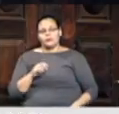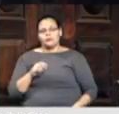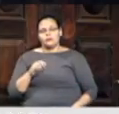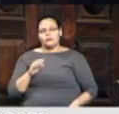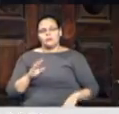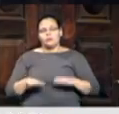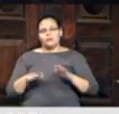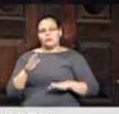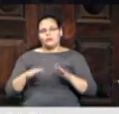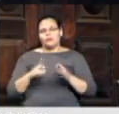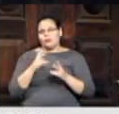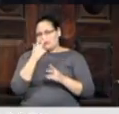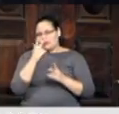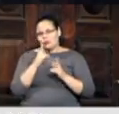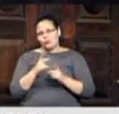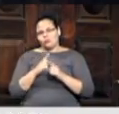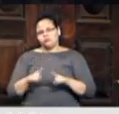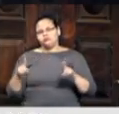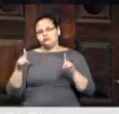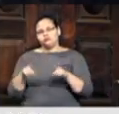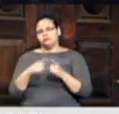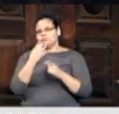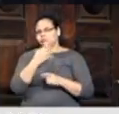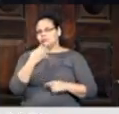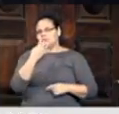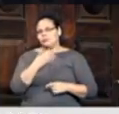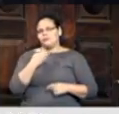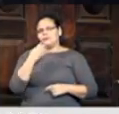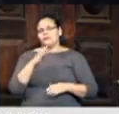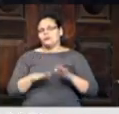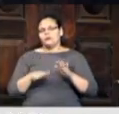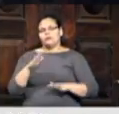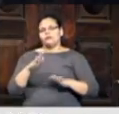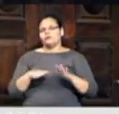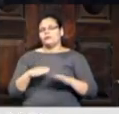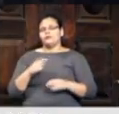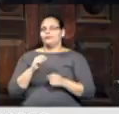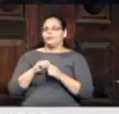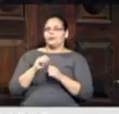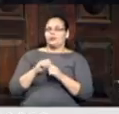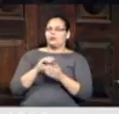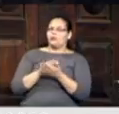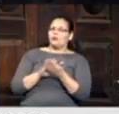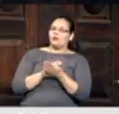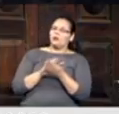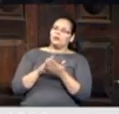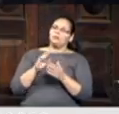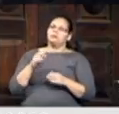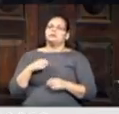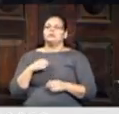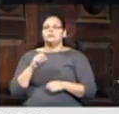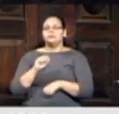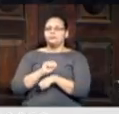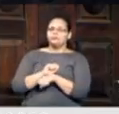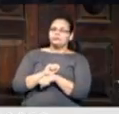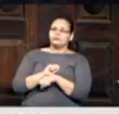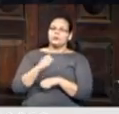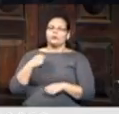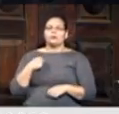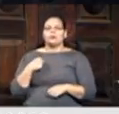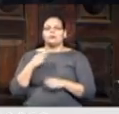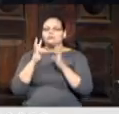uma sinfonia, talvez o não de não fazer nada e só ouvir o som que se